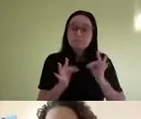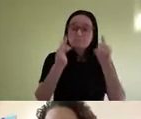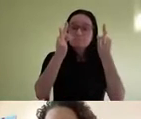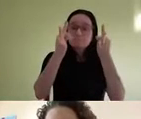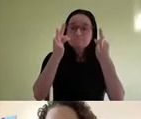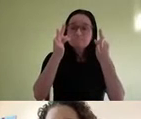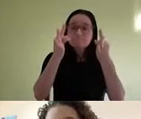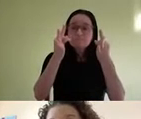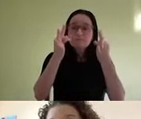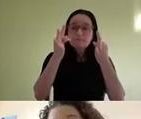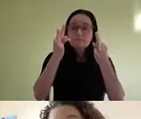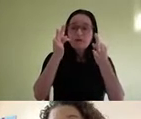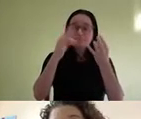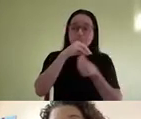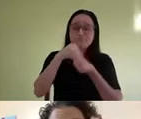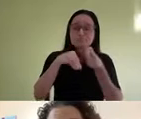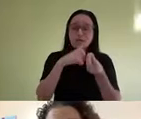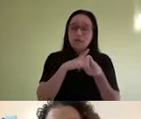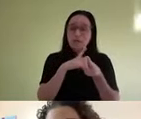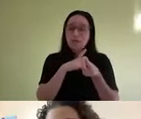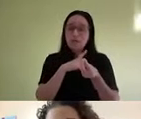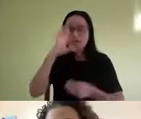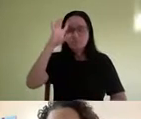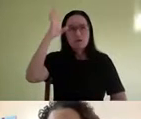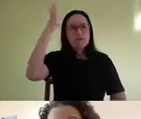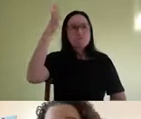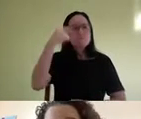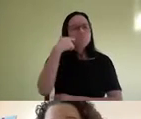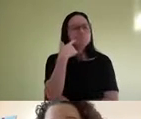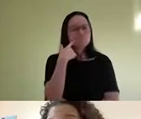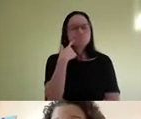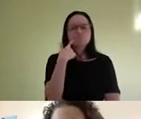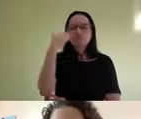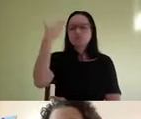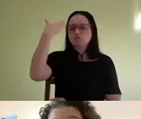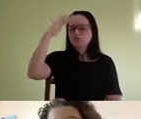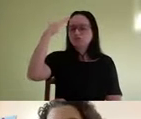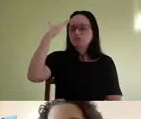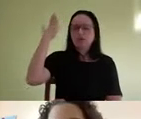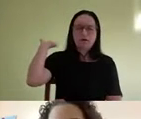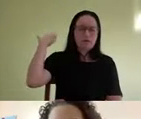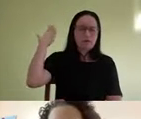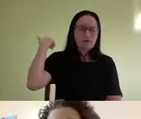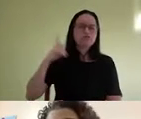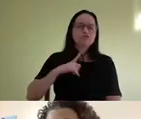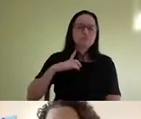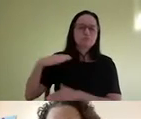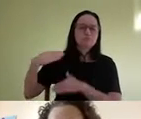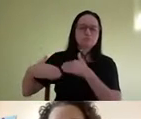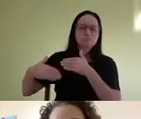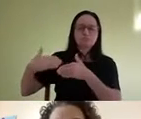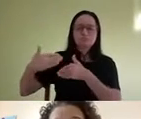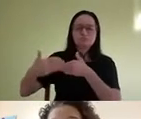dores, isso, eu tive esse entendimento lá atrás e hoje, dentro, onde a gente